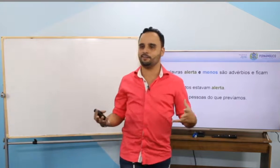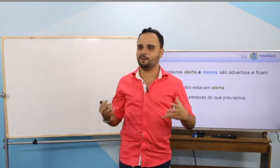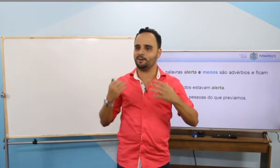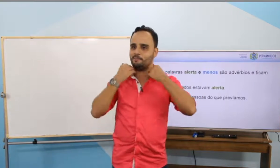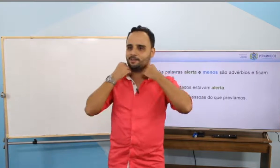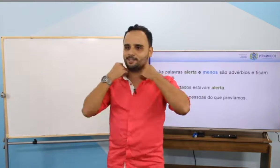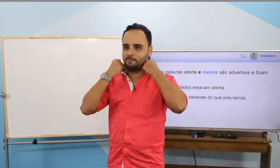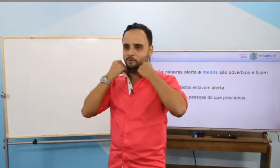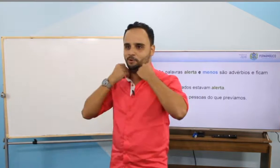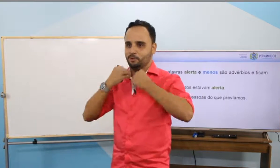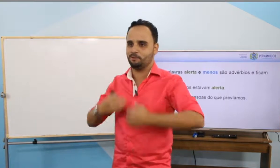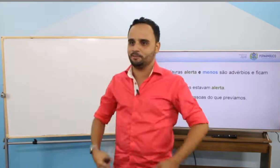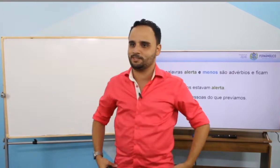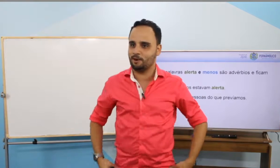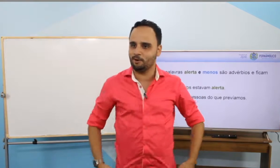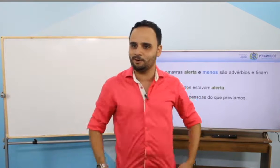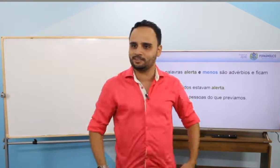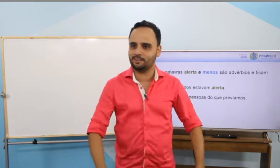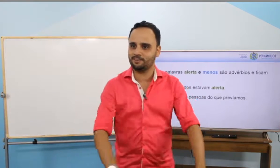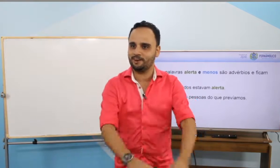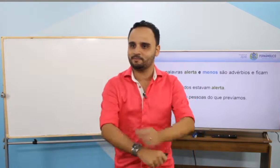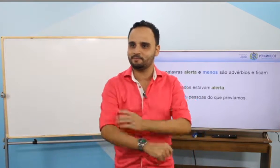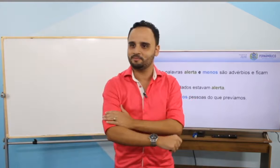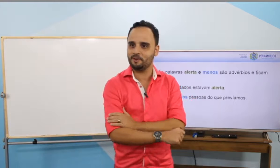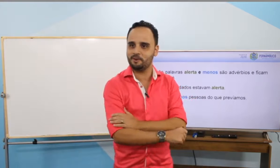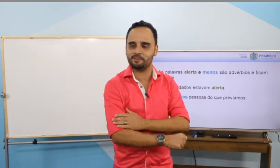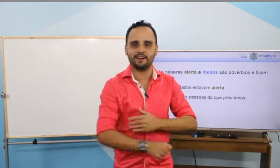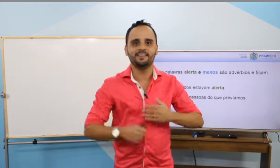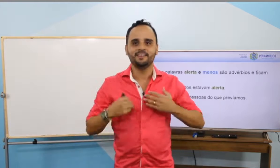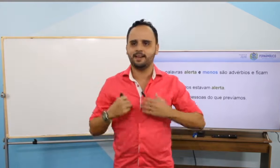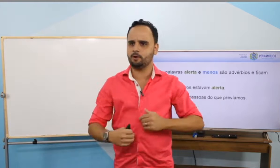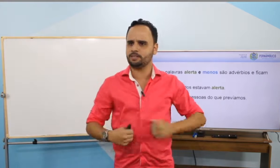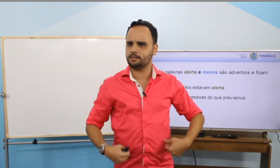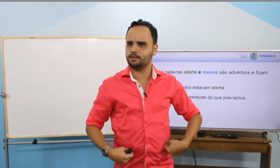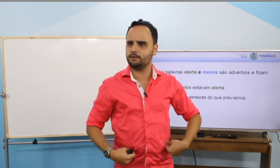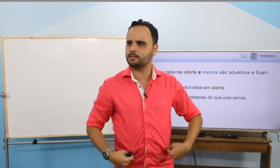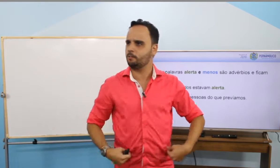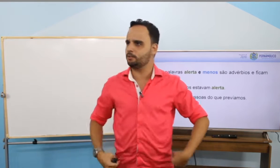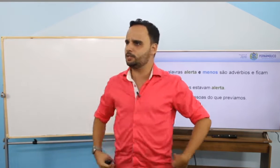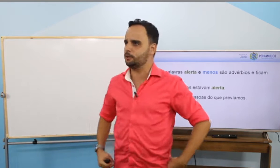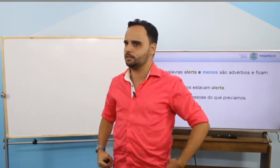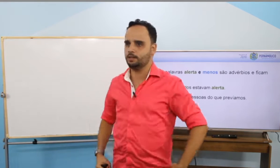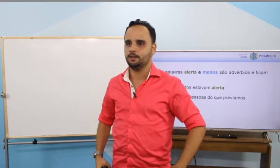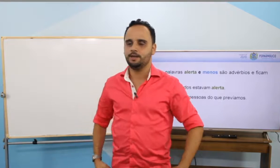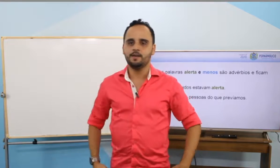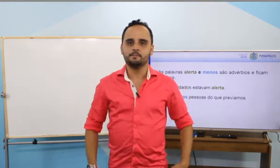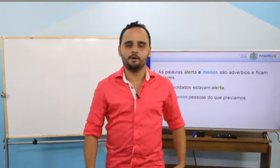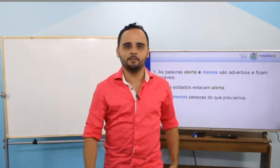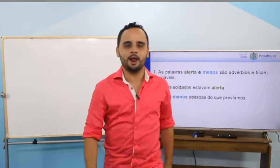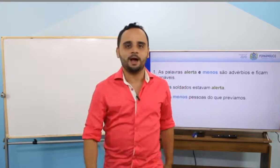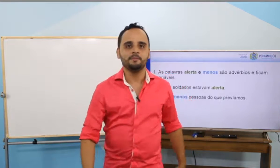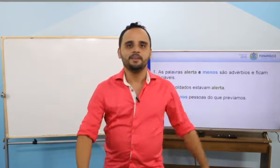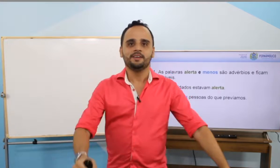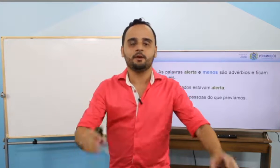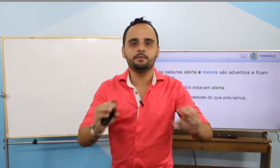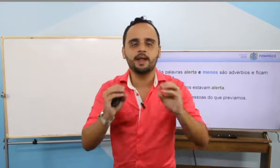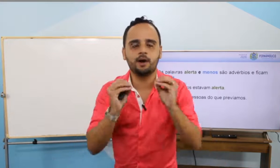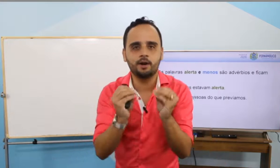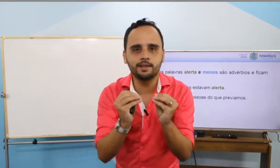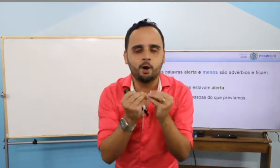agora bora para ler aparecendo bonito de camisa rosa é rosa é rosa né